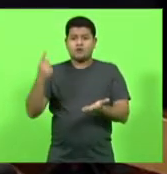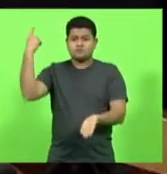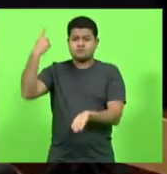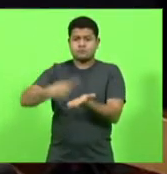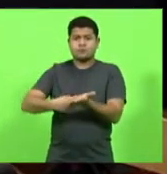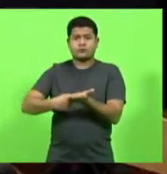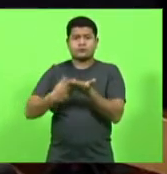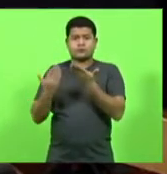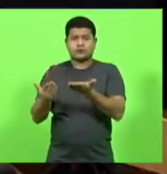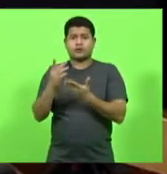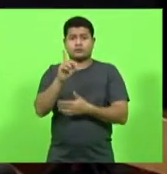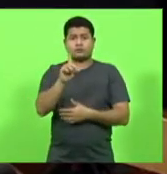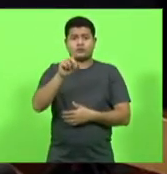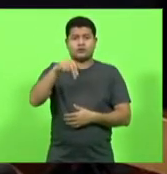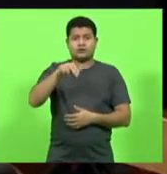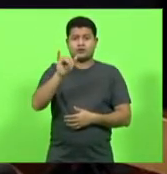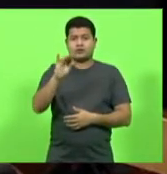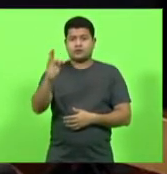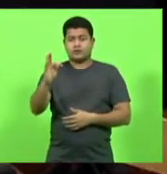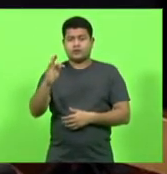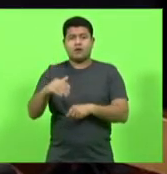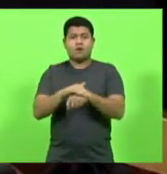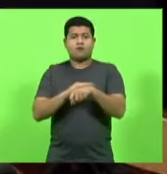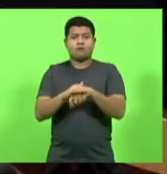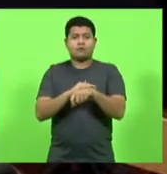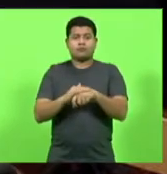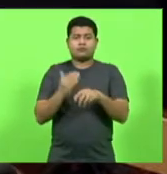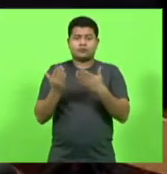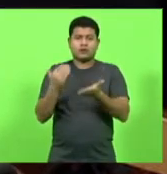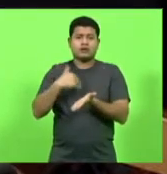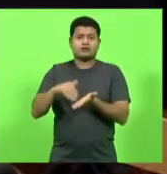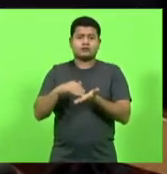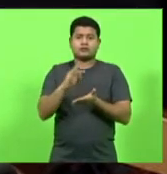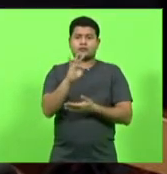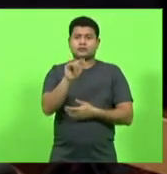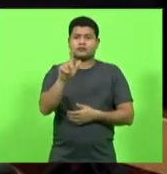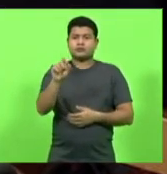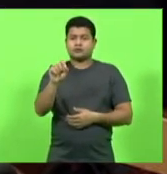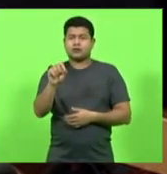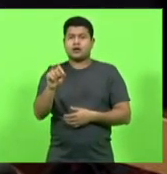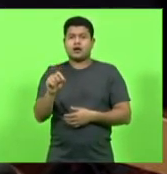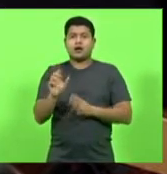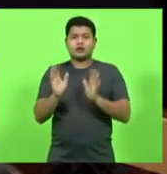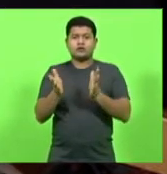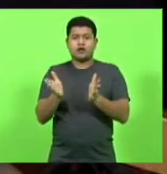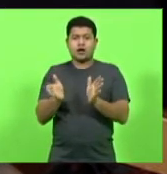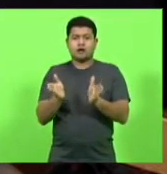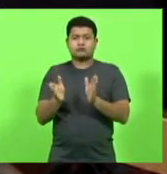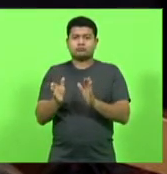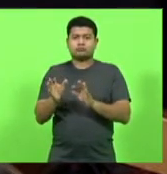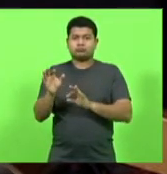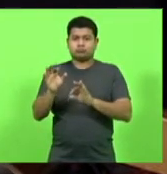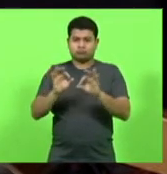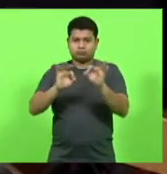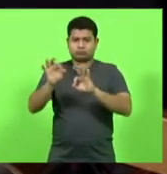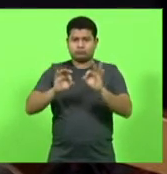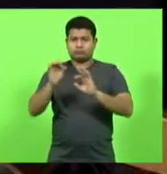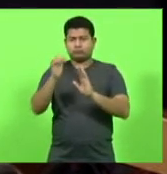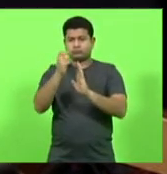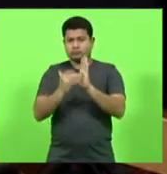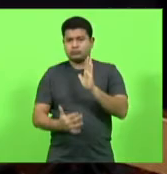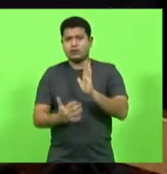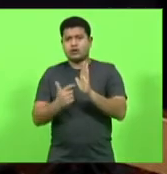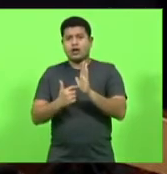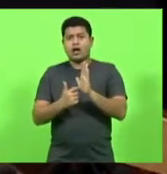DENIT. Em conversa com o secretário Tiago Vieira, nos informa que a minuta do convênio já está em análise